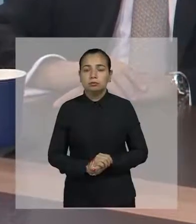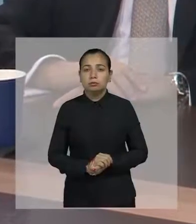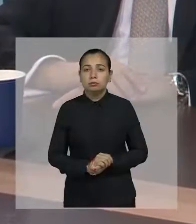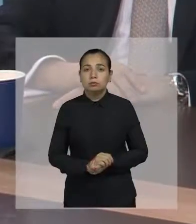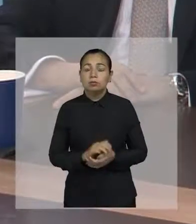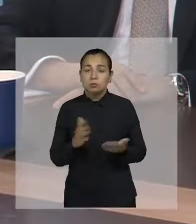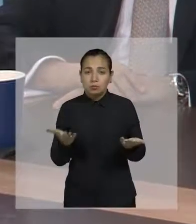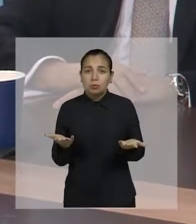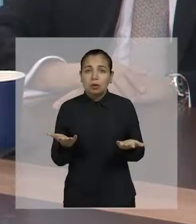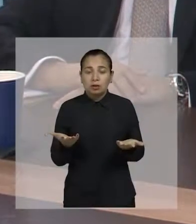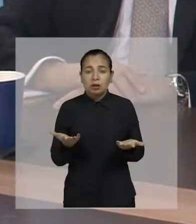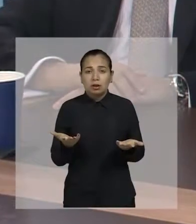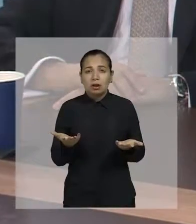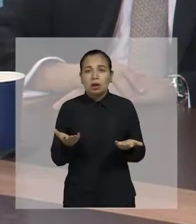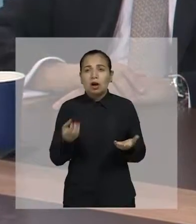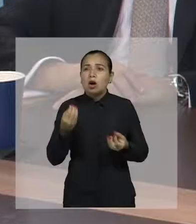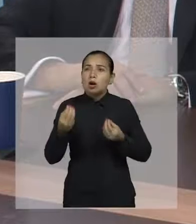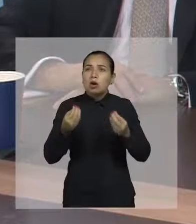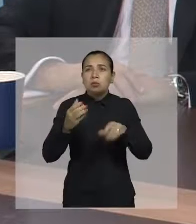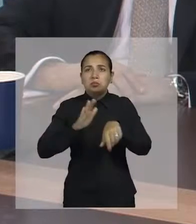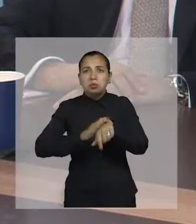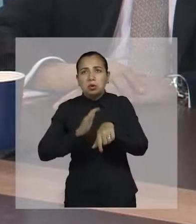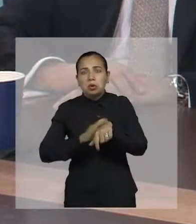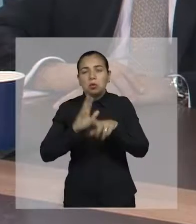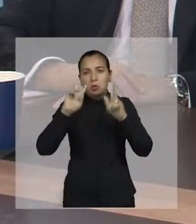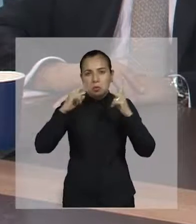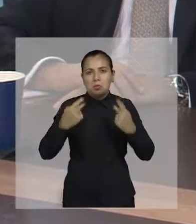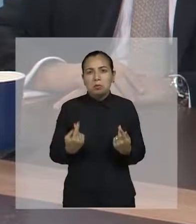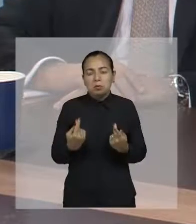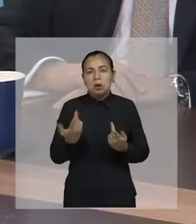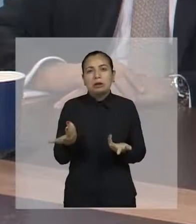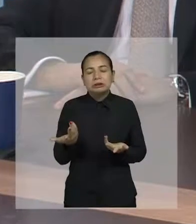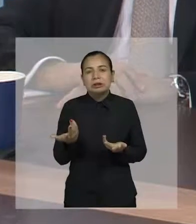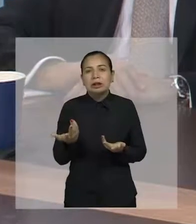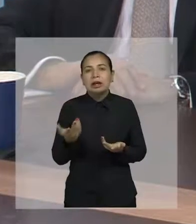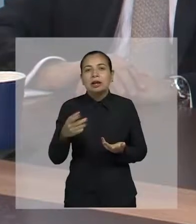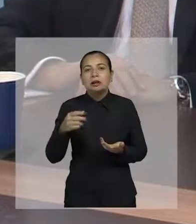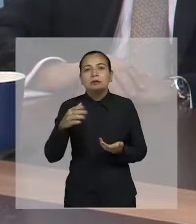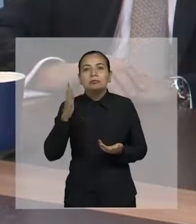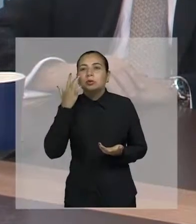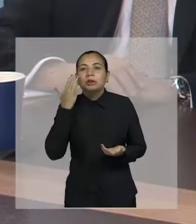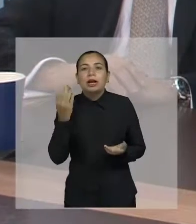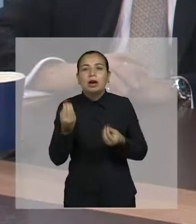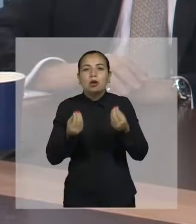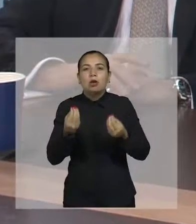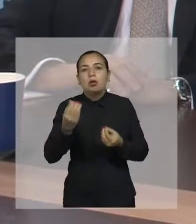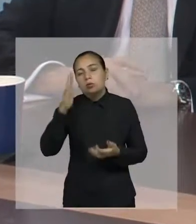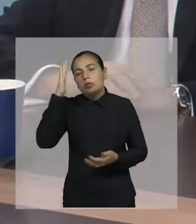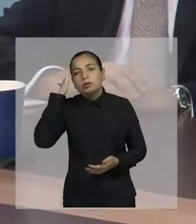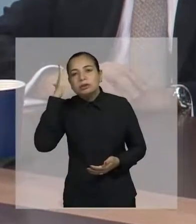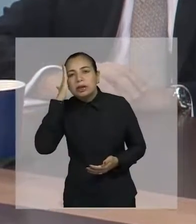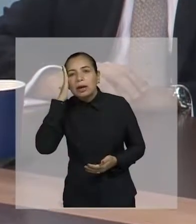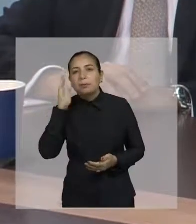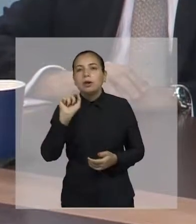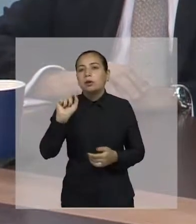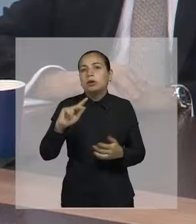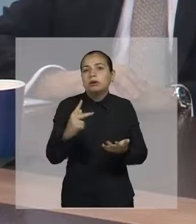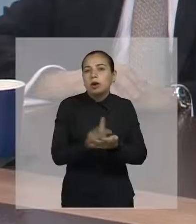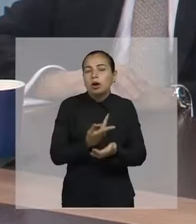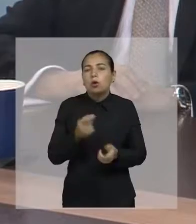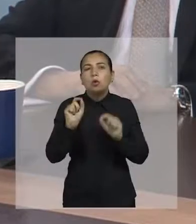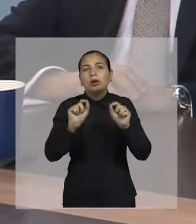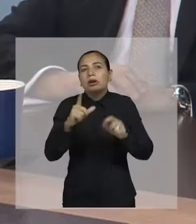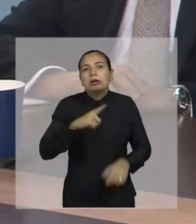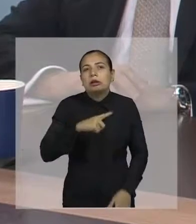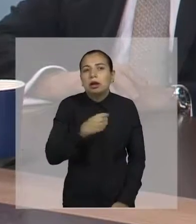A conduta humana é um mistério sempre, né? O próprio agente da conduta muitas vezes não sabe por que está agindo daquele